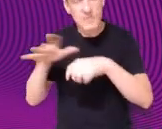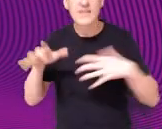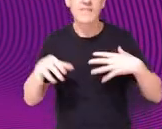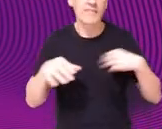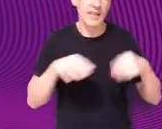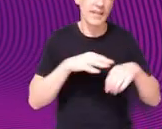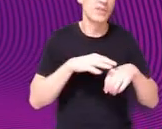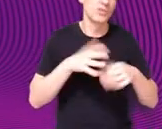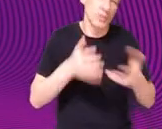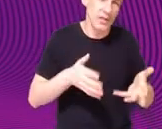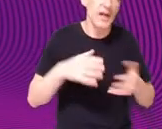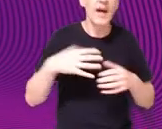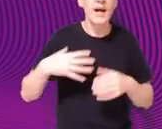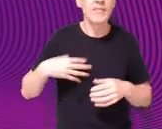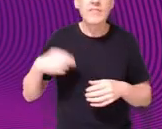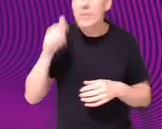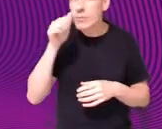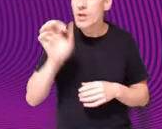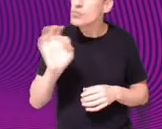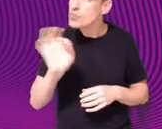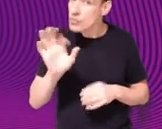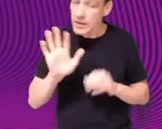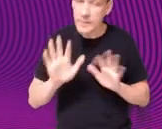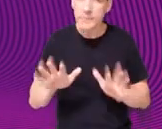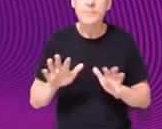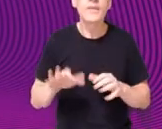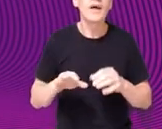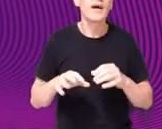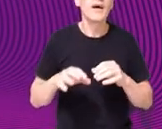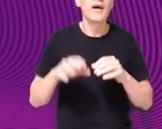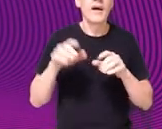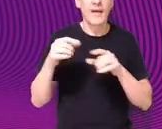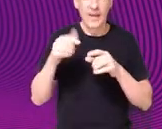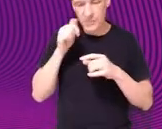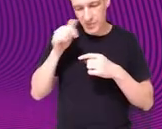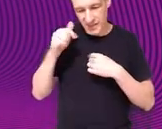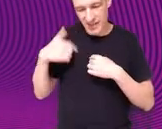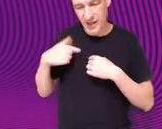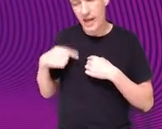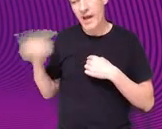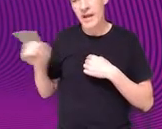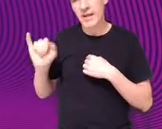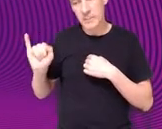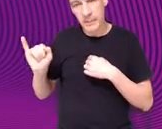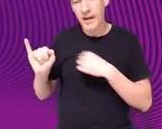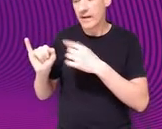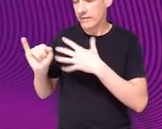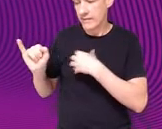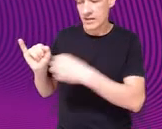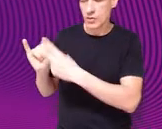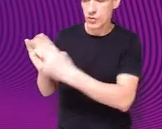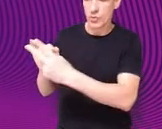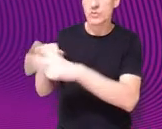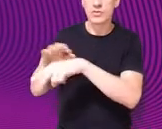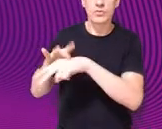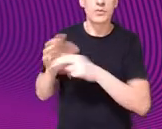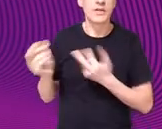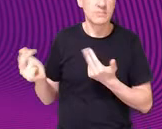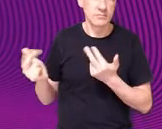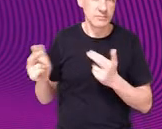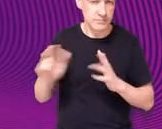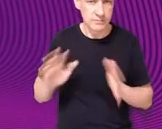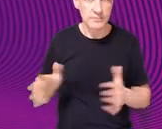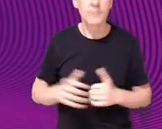filha sem. Na irmã, 2 filhos da irmã têm doença. E a conduta atual